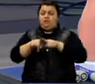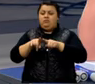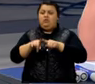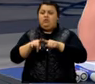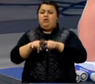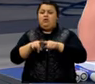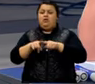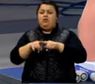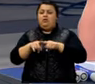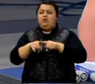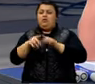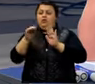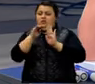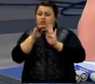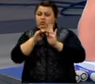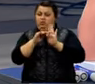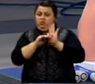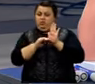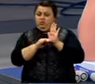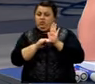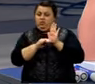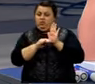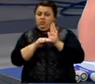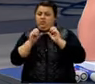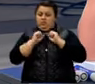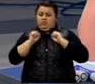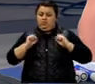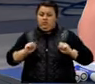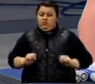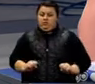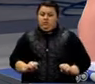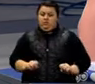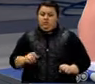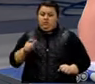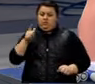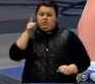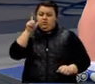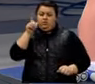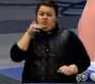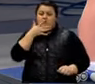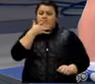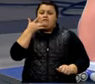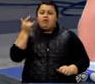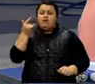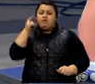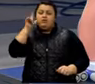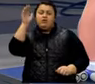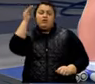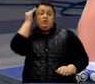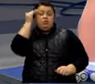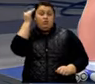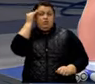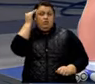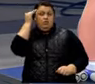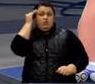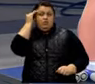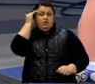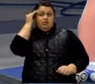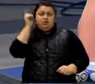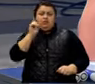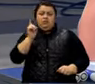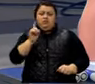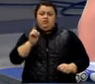nós separamos os sistemas para ficar de mais fácil compreensão. Não que eles estejam em